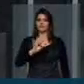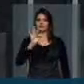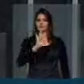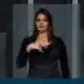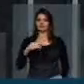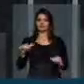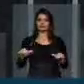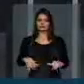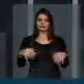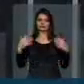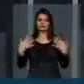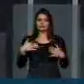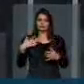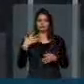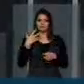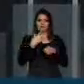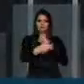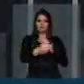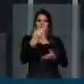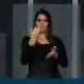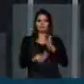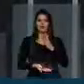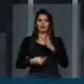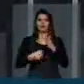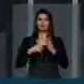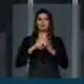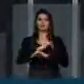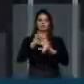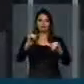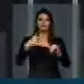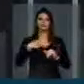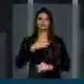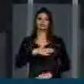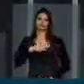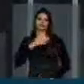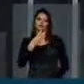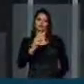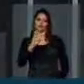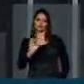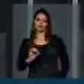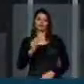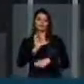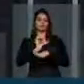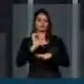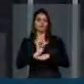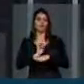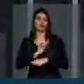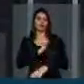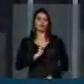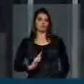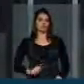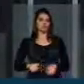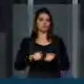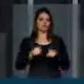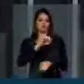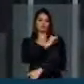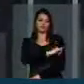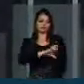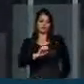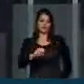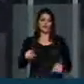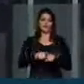sofreu uma derrota e uma queda de popularidade de 30%, mas os governos estaduais em São Paulo, em Rio,